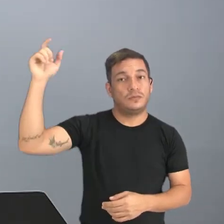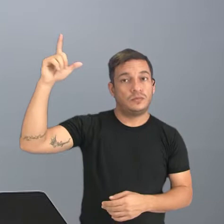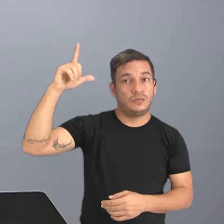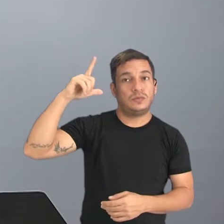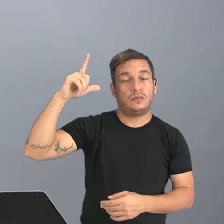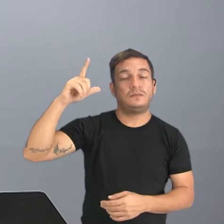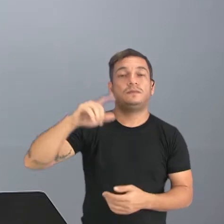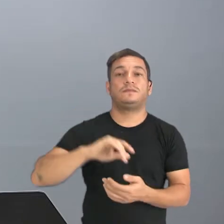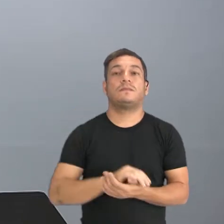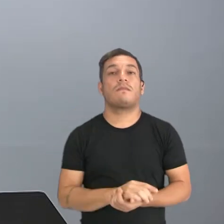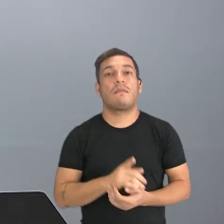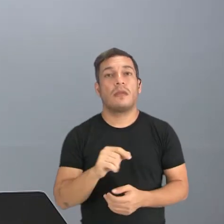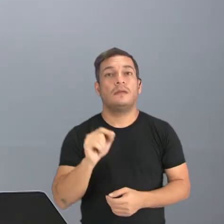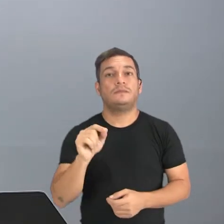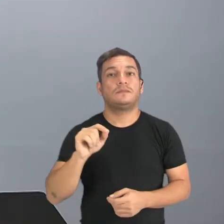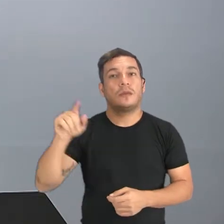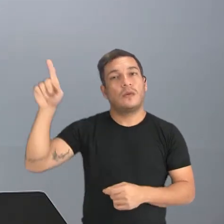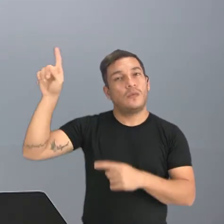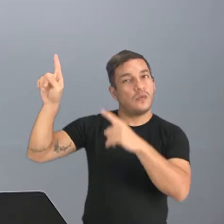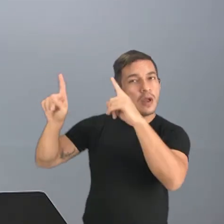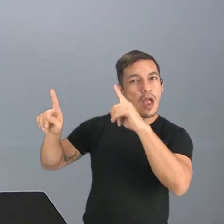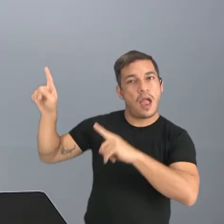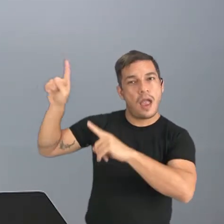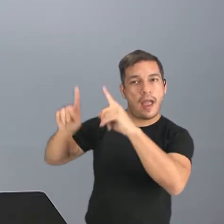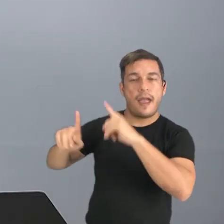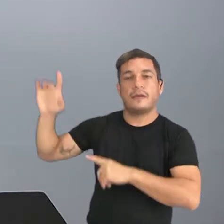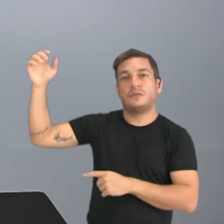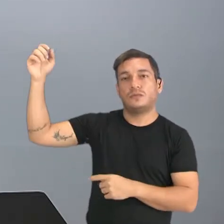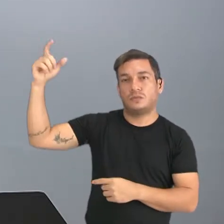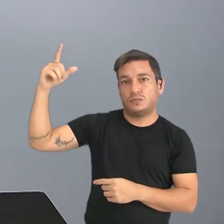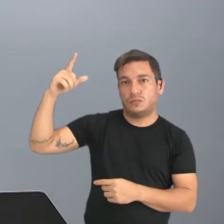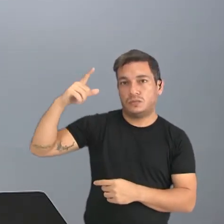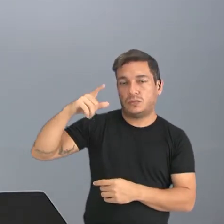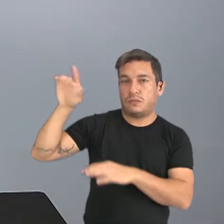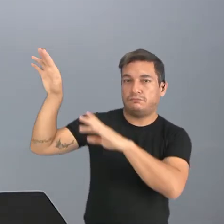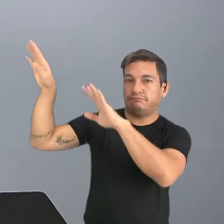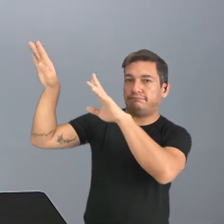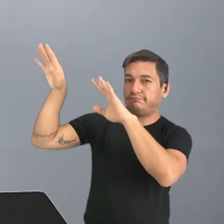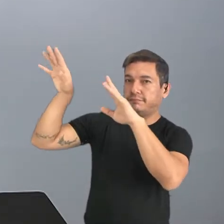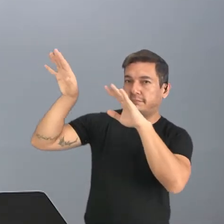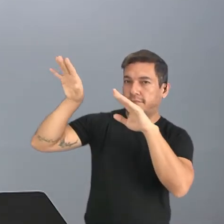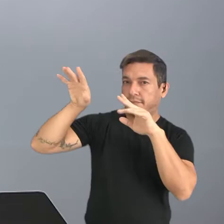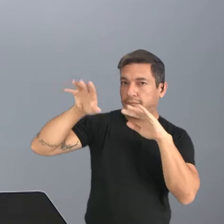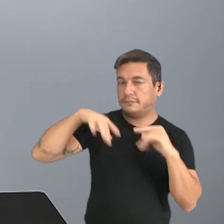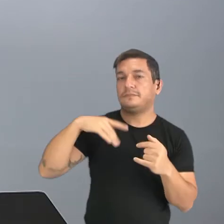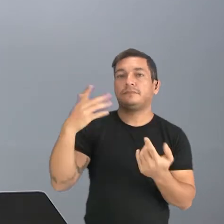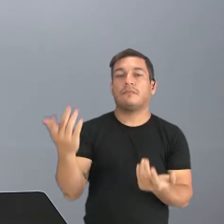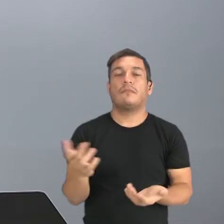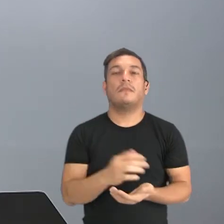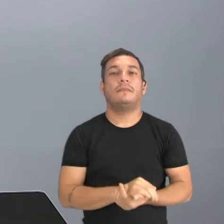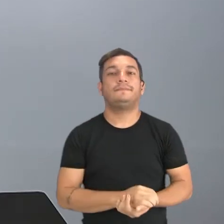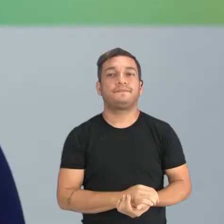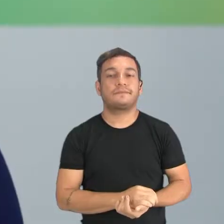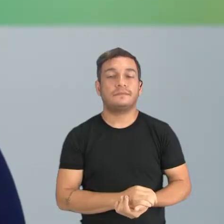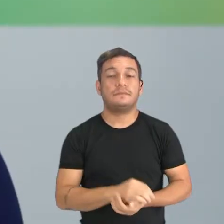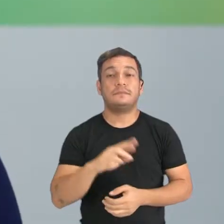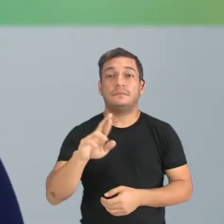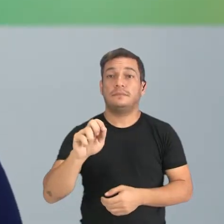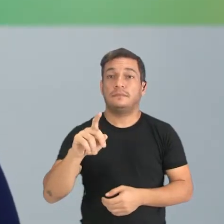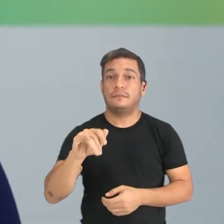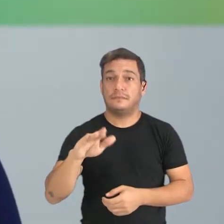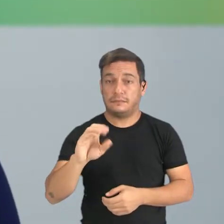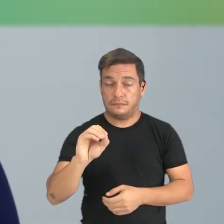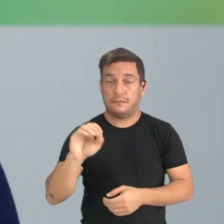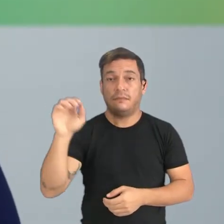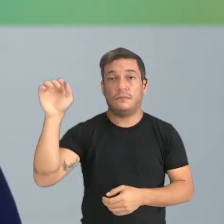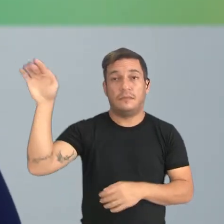solar, que na verdade são os raios de sol, não é? Emitidos pela luz. E essa radiação,